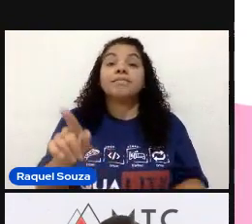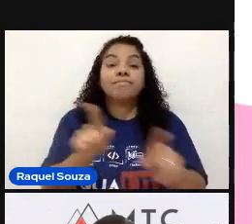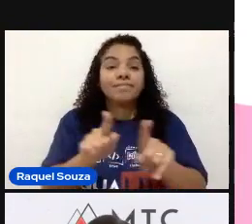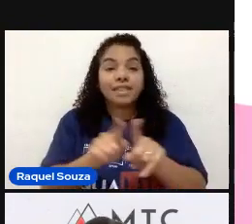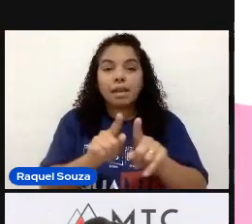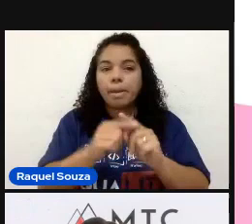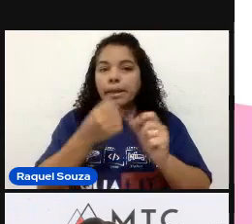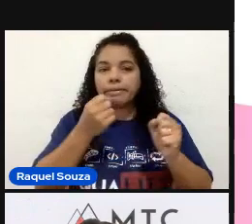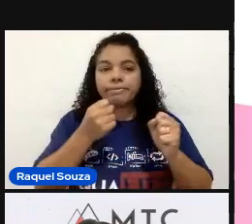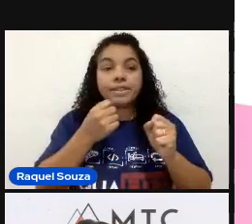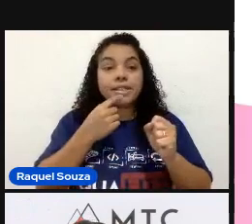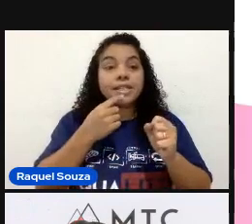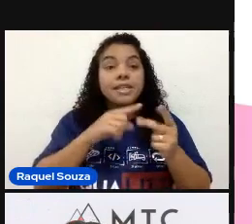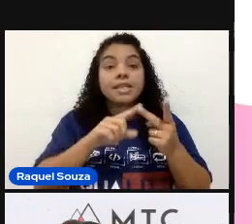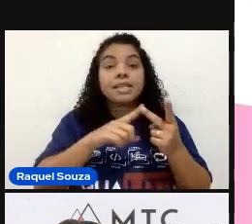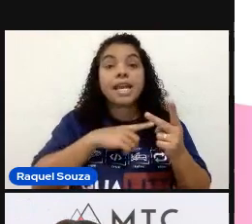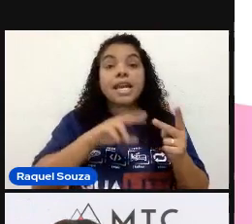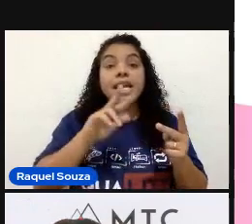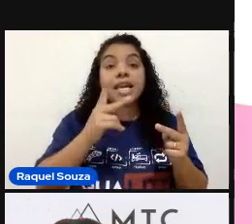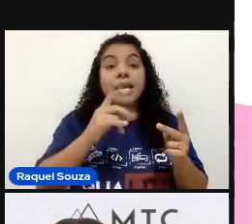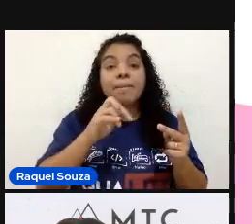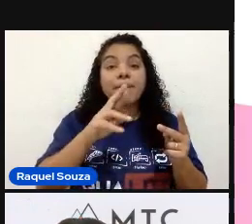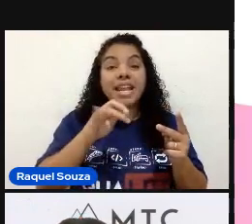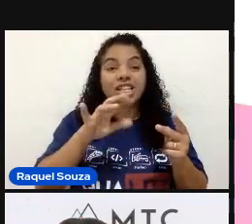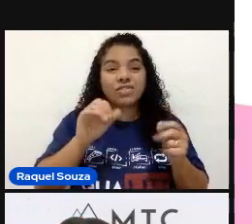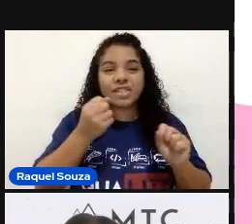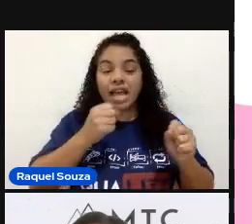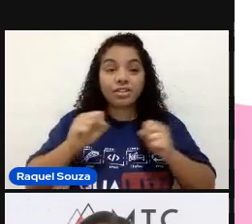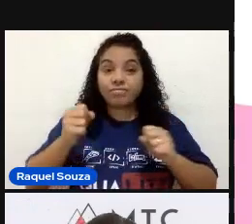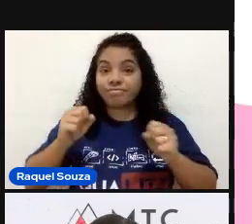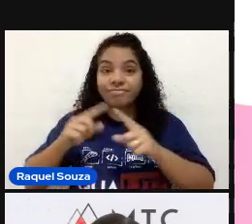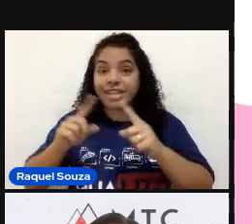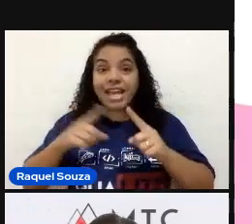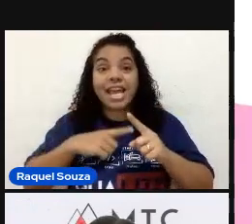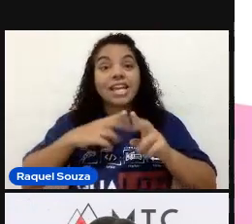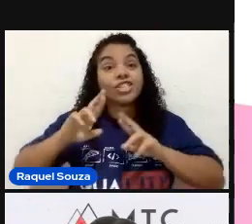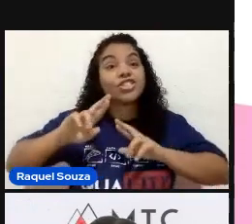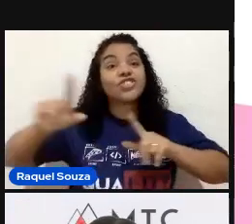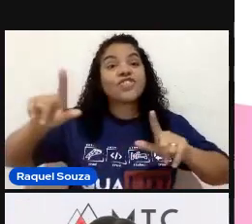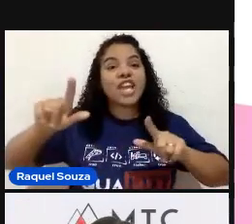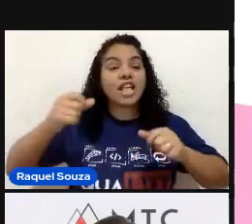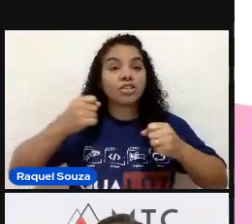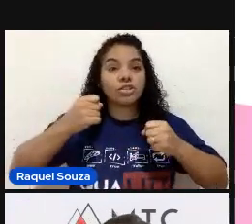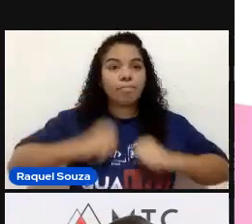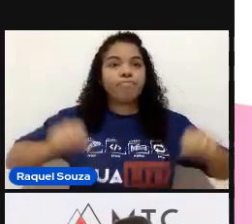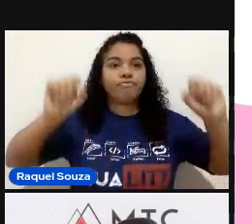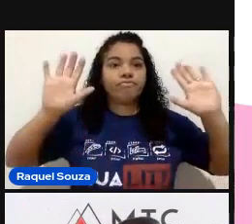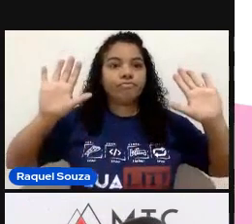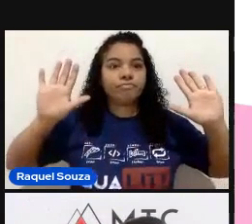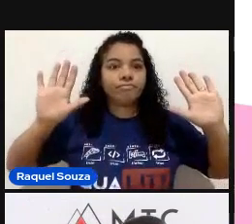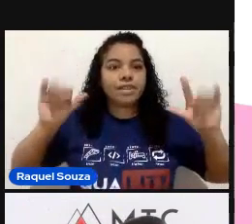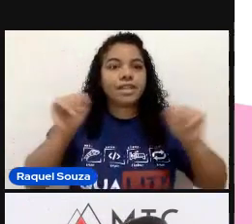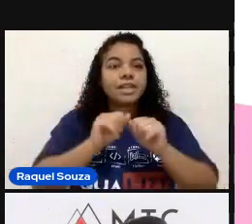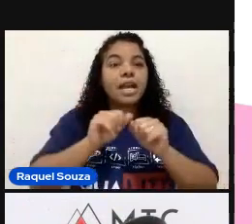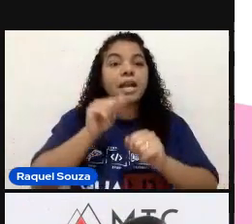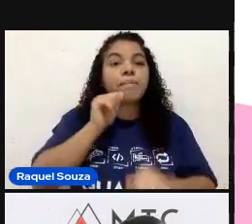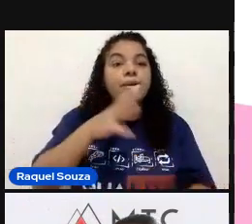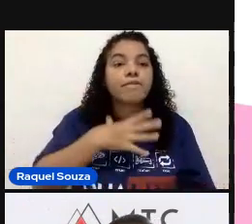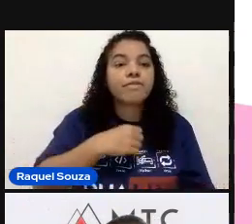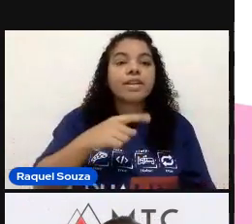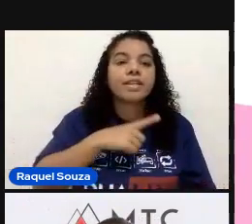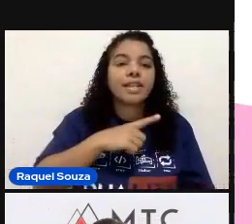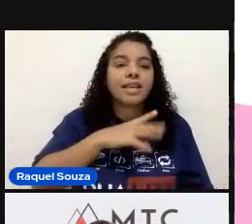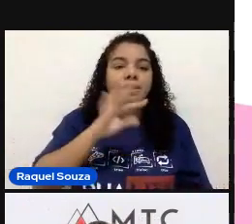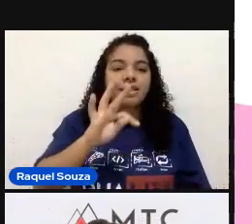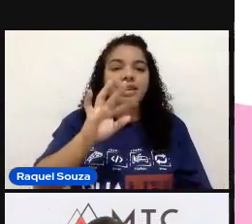Hiperatividade é diferente de impulsividade. E nesse caso, eu tenho os dois. Minha filha tem TDAH e